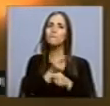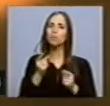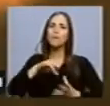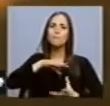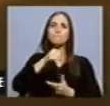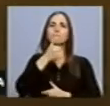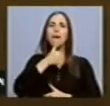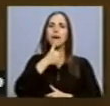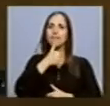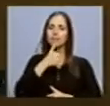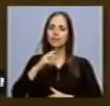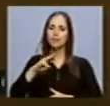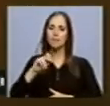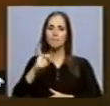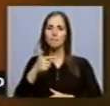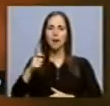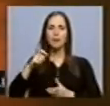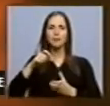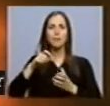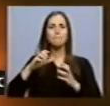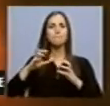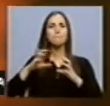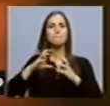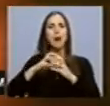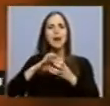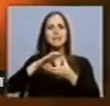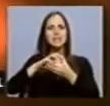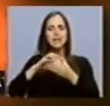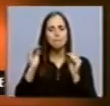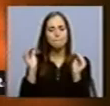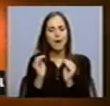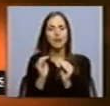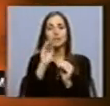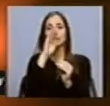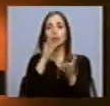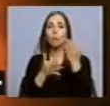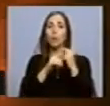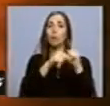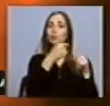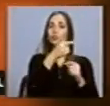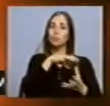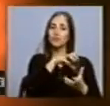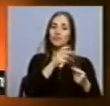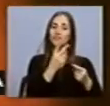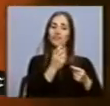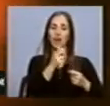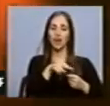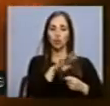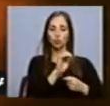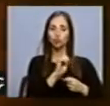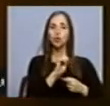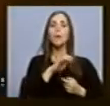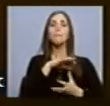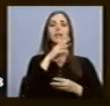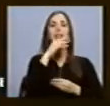massa claramente muito mais pequena que os outros planetas do Sistema Solar Interior, nomeadamente Vênus e Terra. Então, o que é que